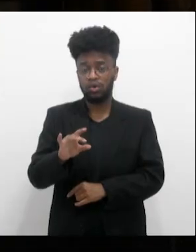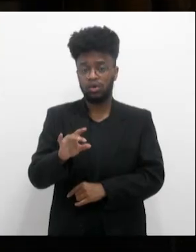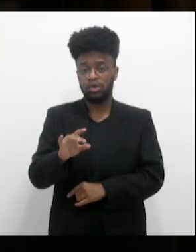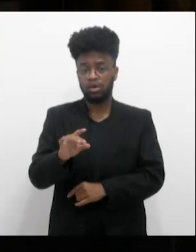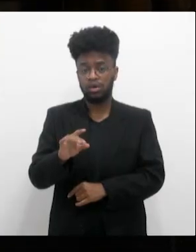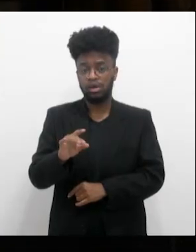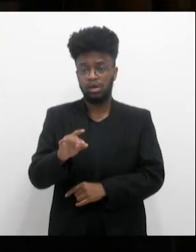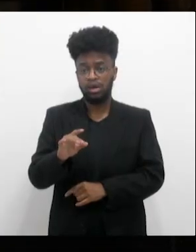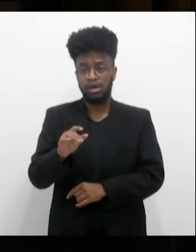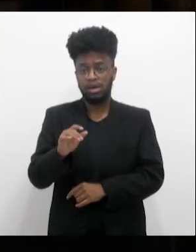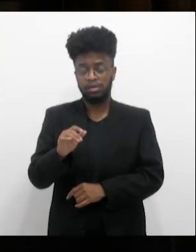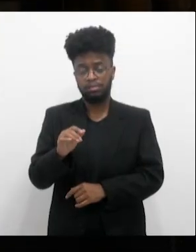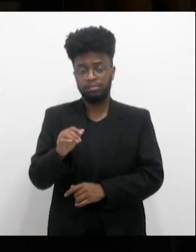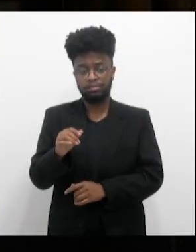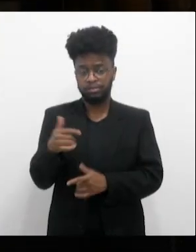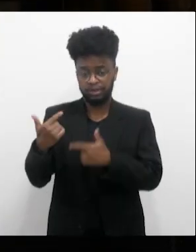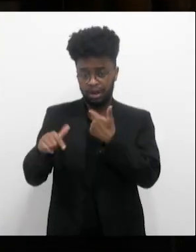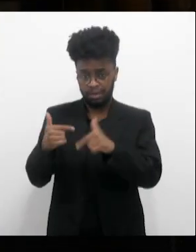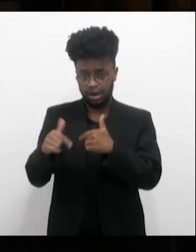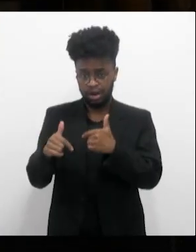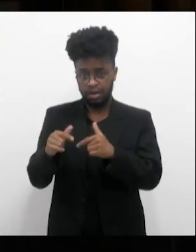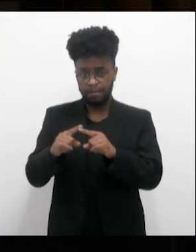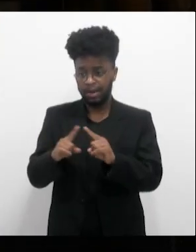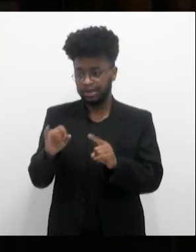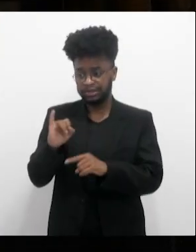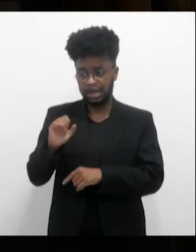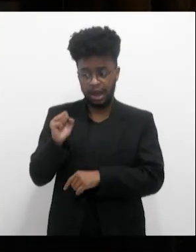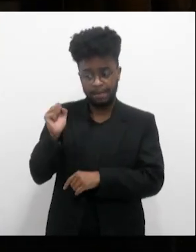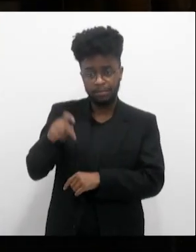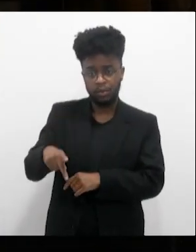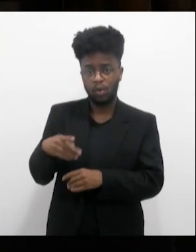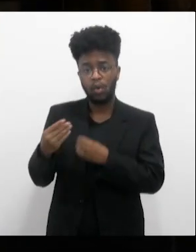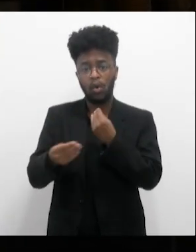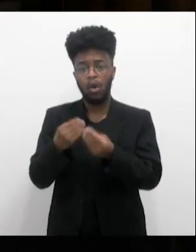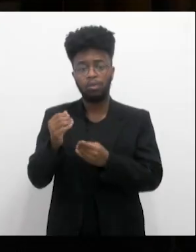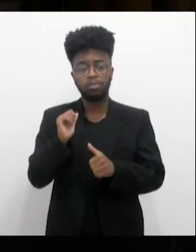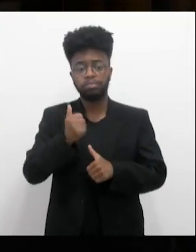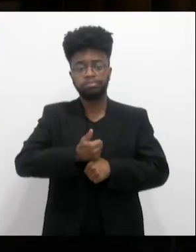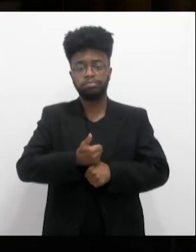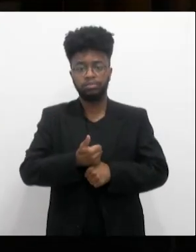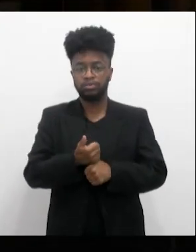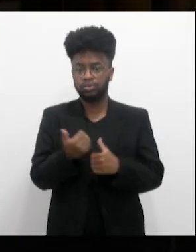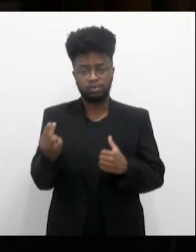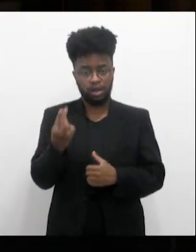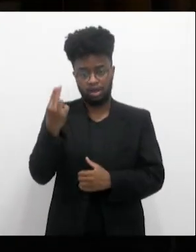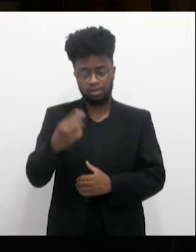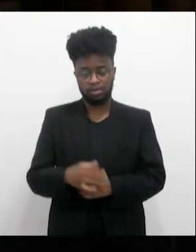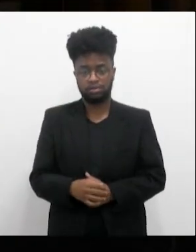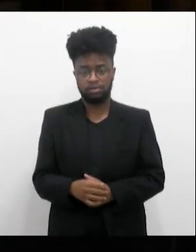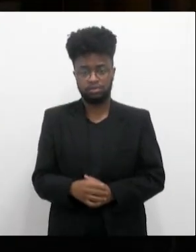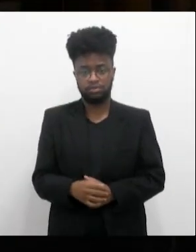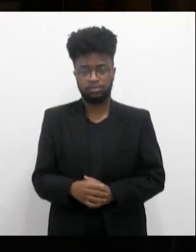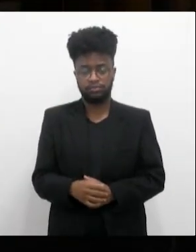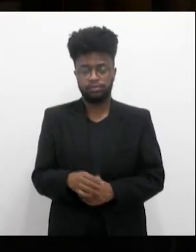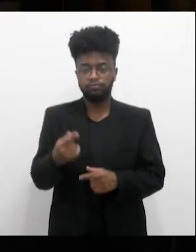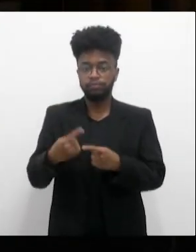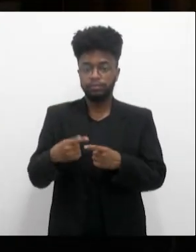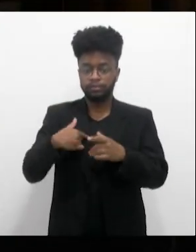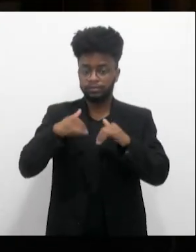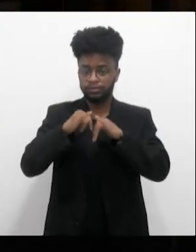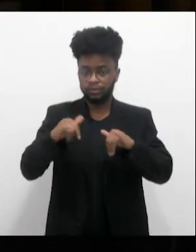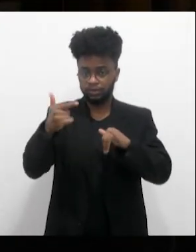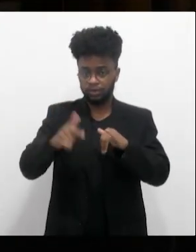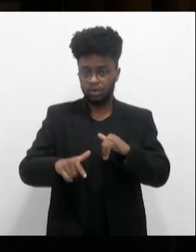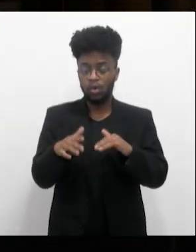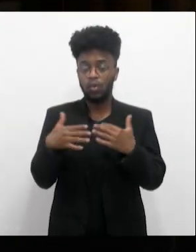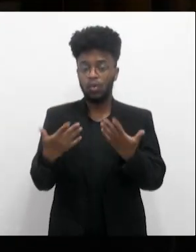ativo vira inativo, como é que você cobre o buraco? Não cobre. Porque, volto a dizer, qual é o